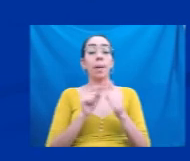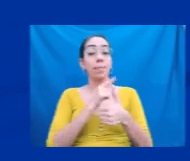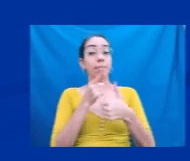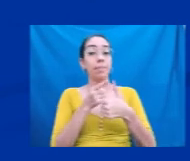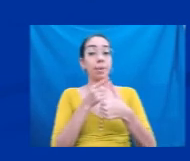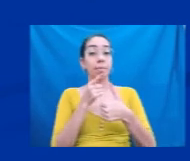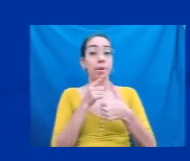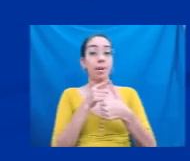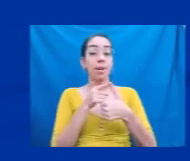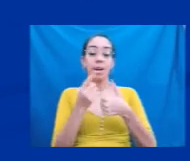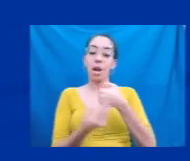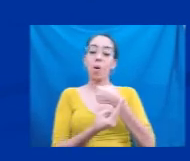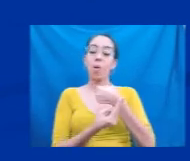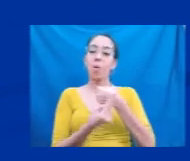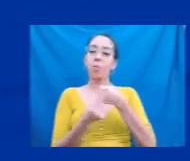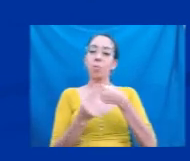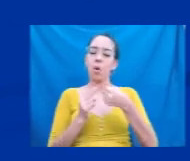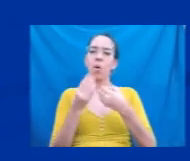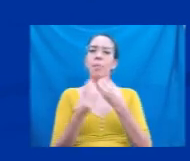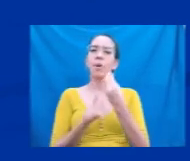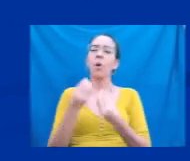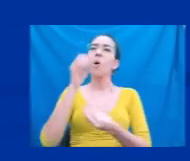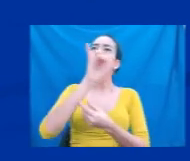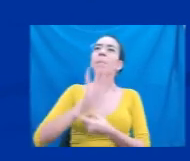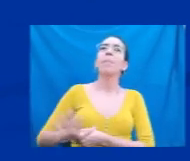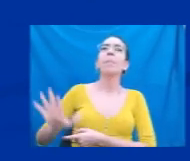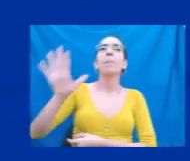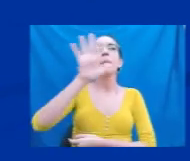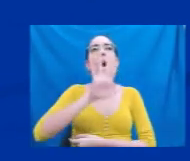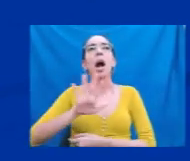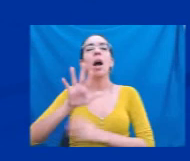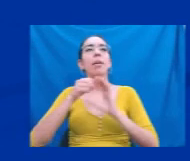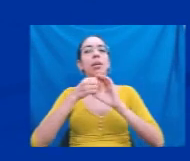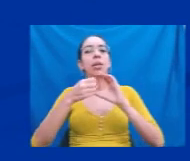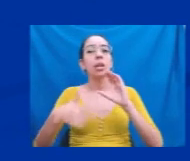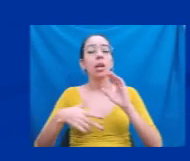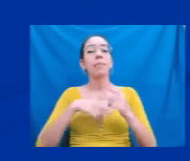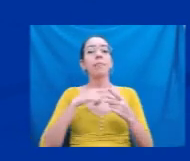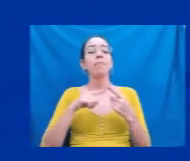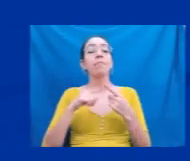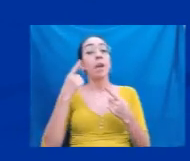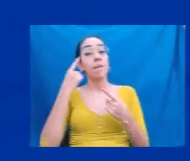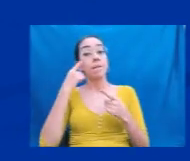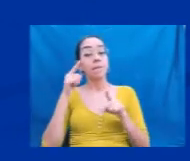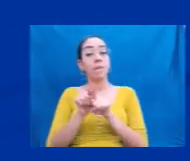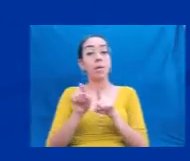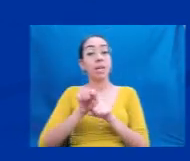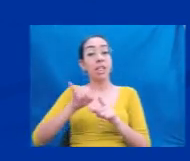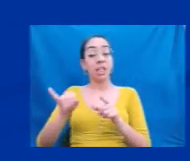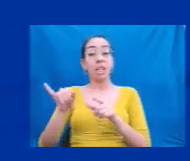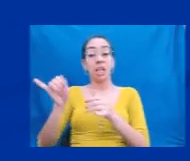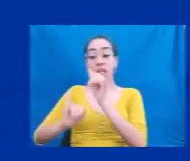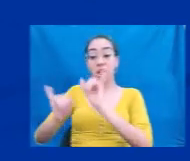local. Levar em conta as incompatibilidades, como eu já citei aqui inúmeras vezes, o prazo de validade dessas